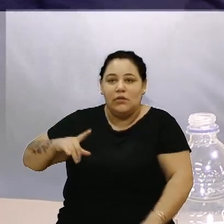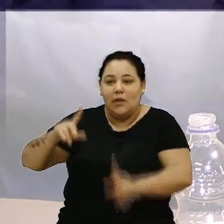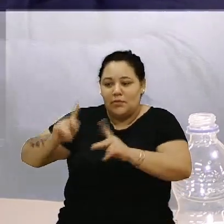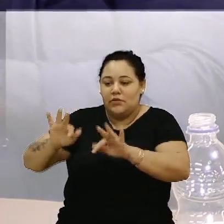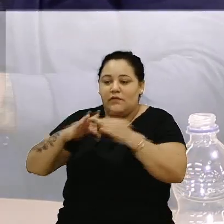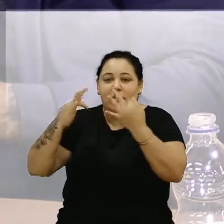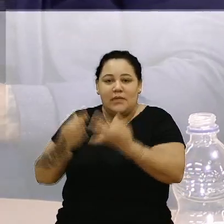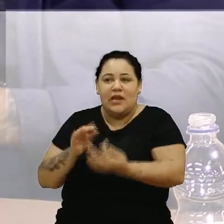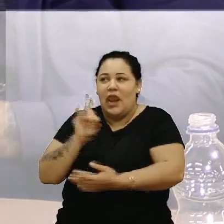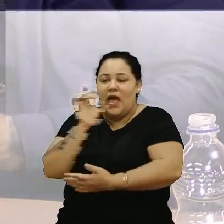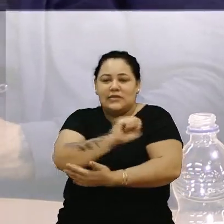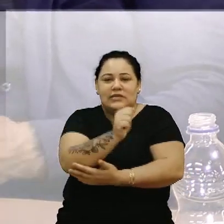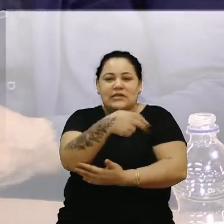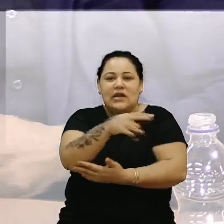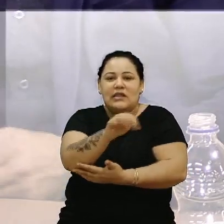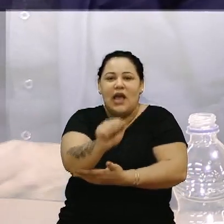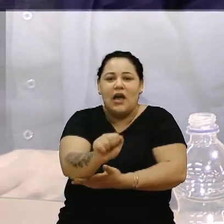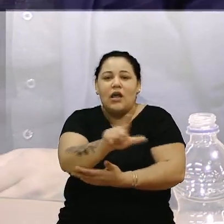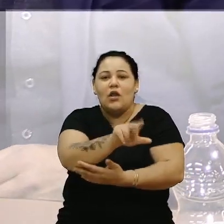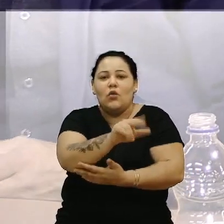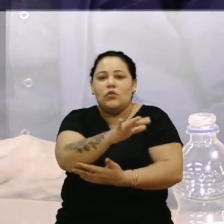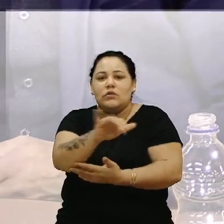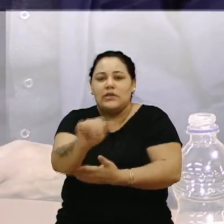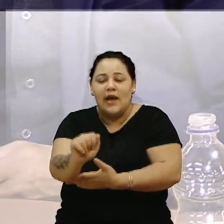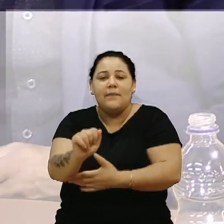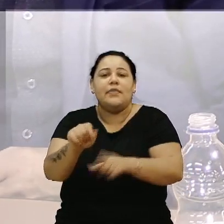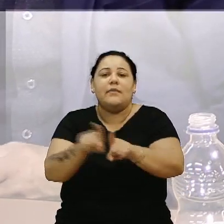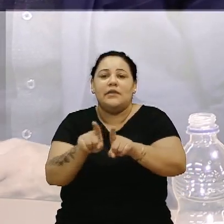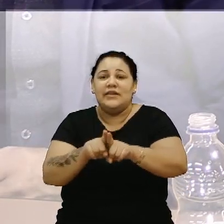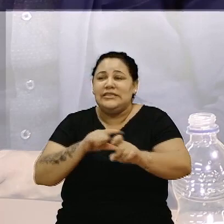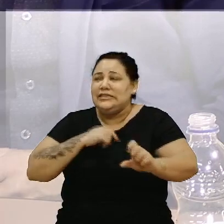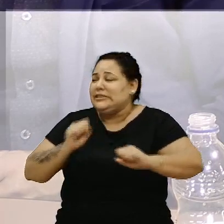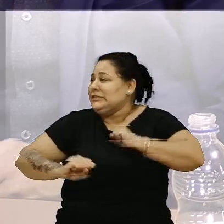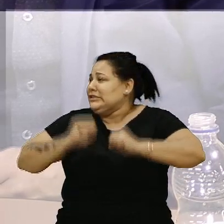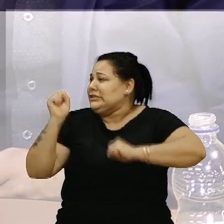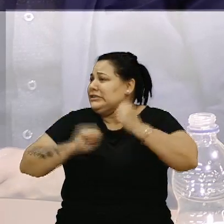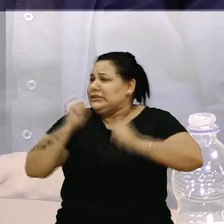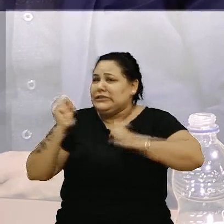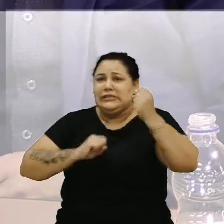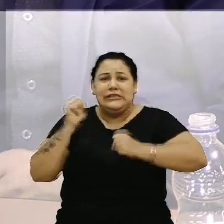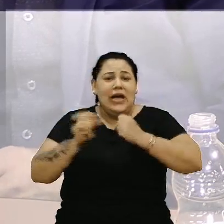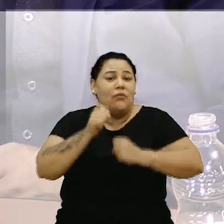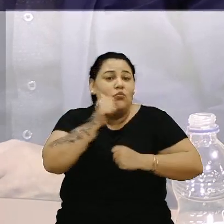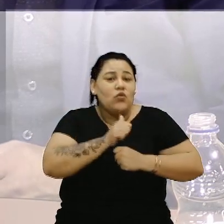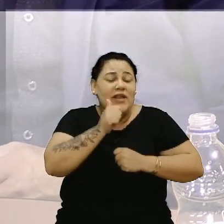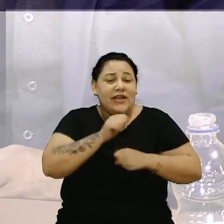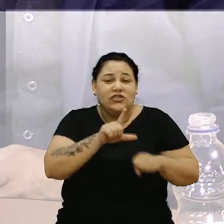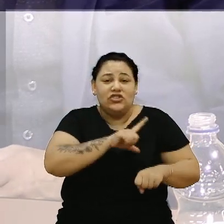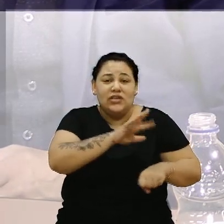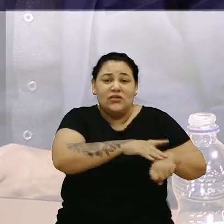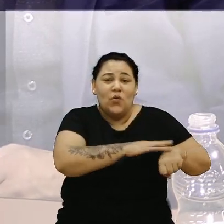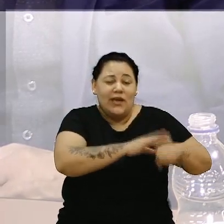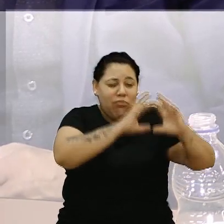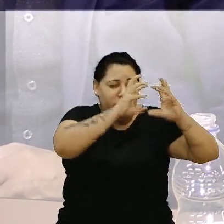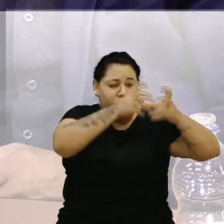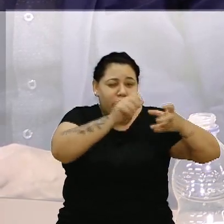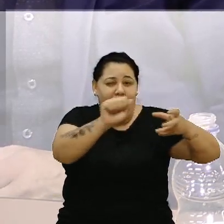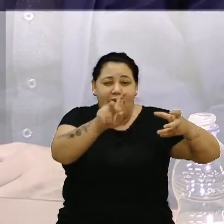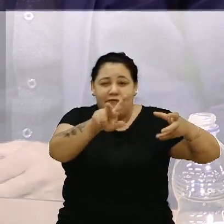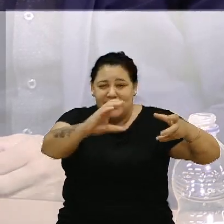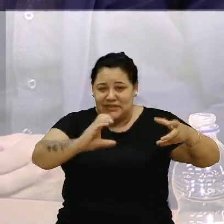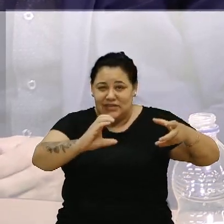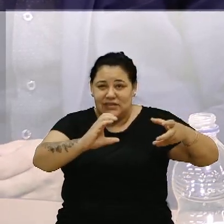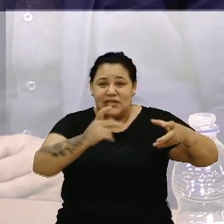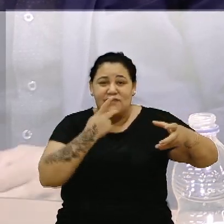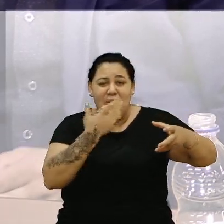representando várias outras, que eles estavam desesperados, que a mulher tinha AVC e tal. E eles, Rafael, por